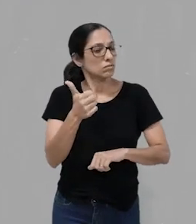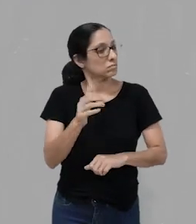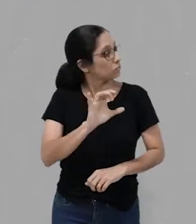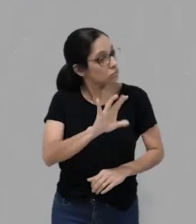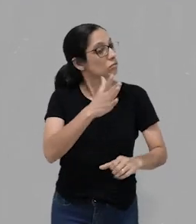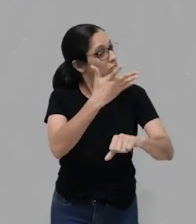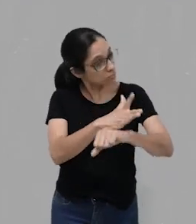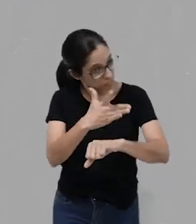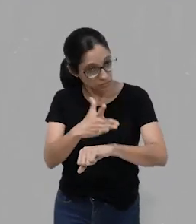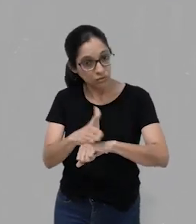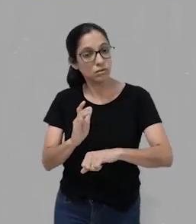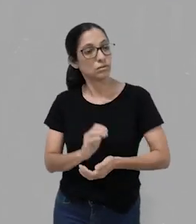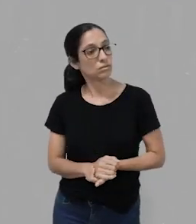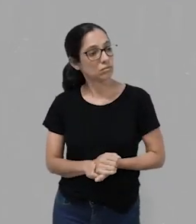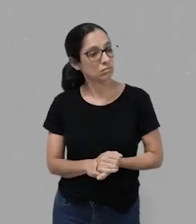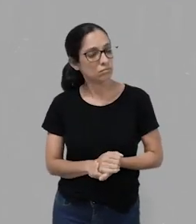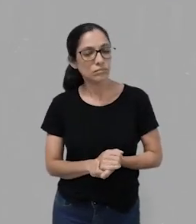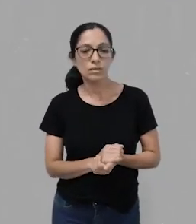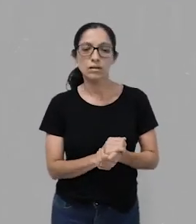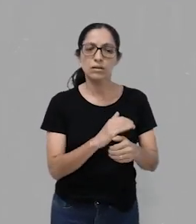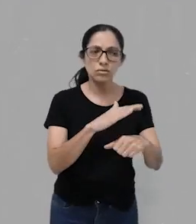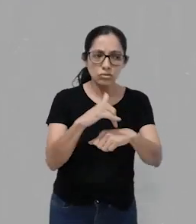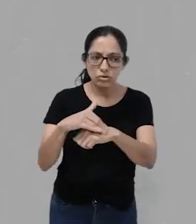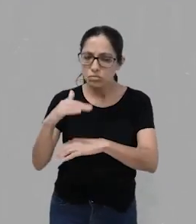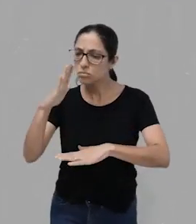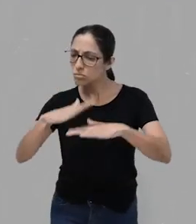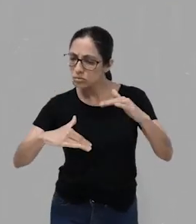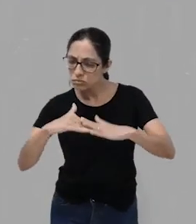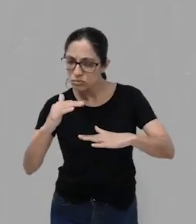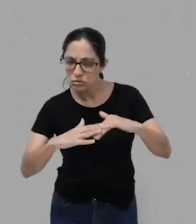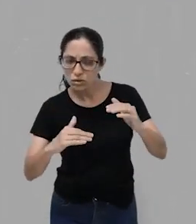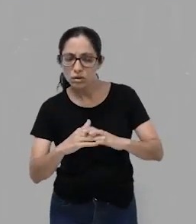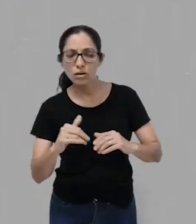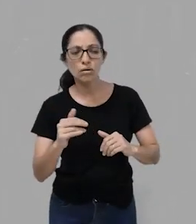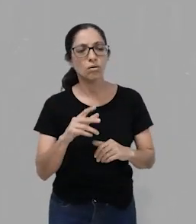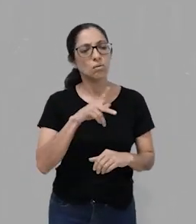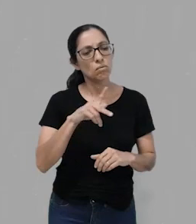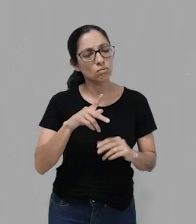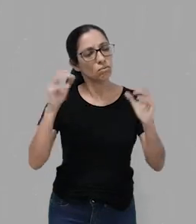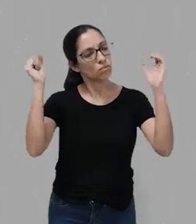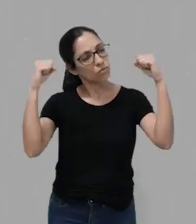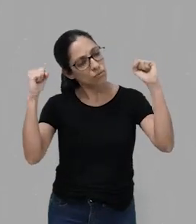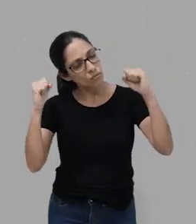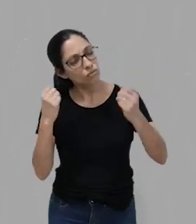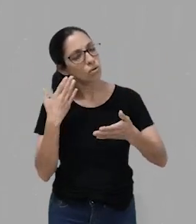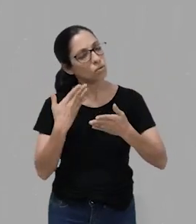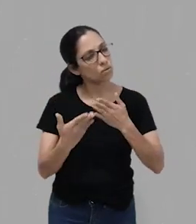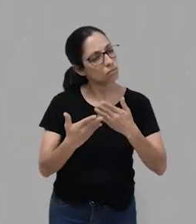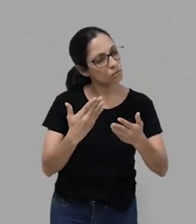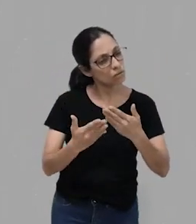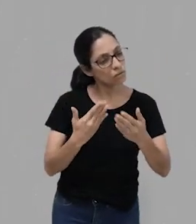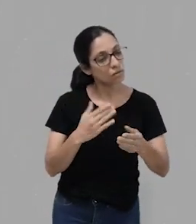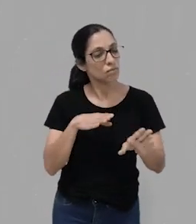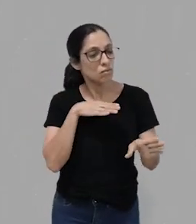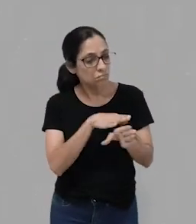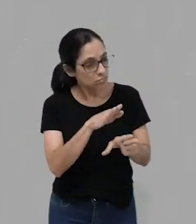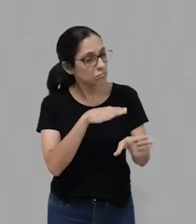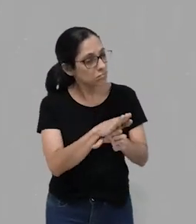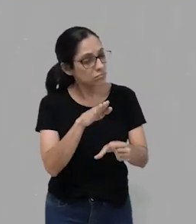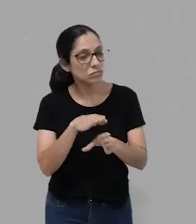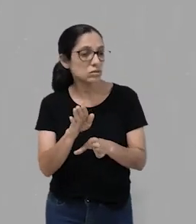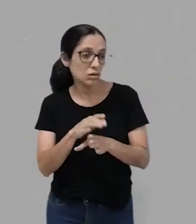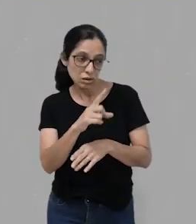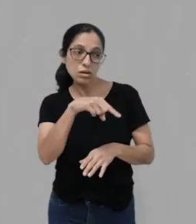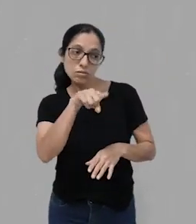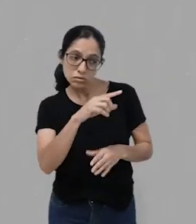Treinando. Procura um profissional, conversa com o seu professor de educação física, ele vai te dar algumas dicas